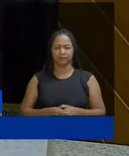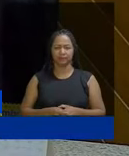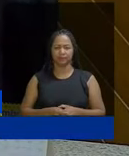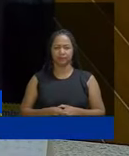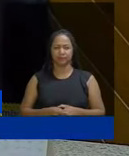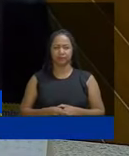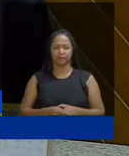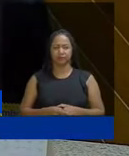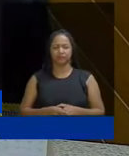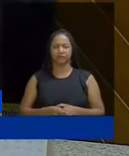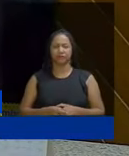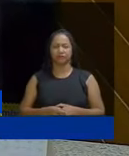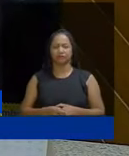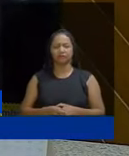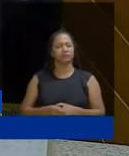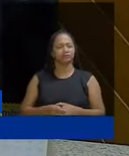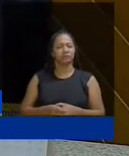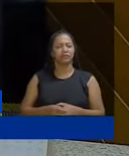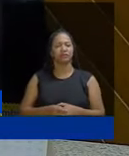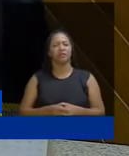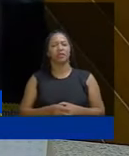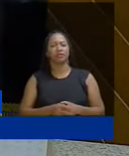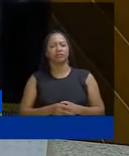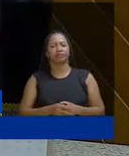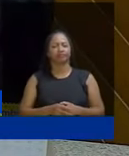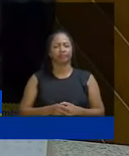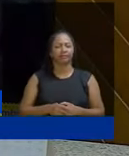Abatidos desse valor, o valor de 360 mil,